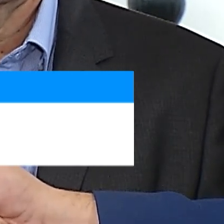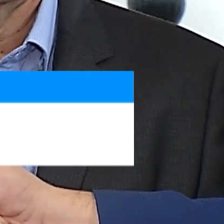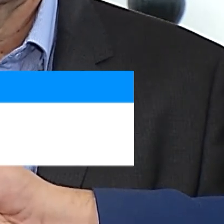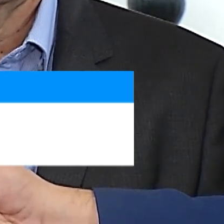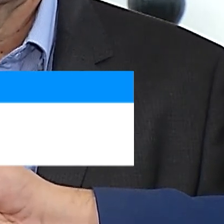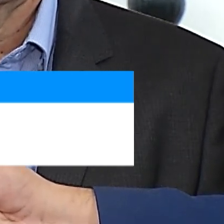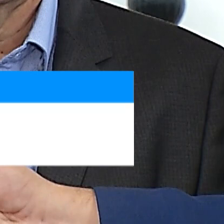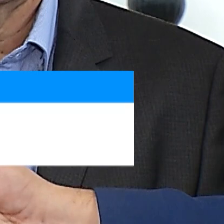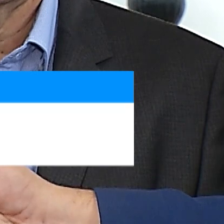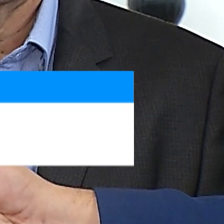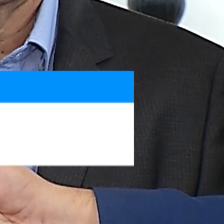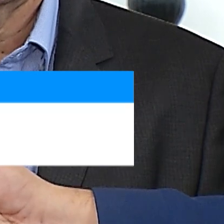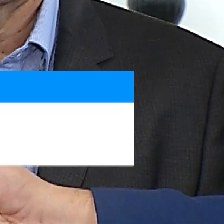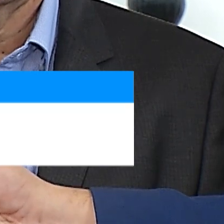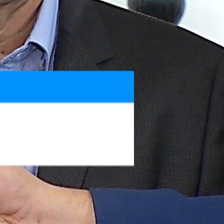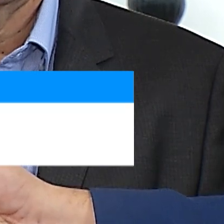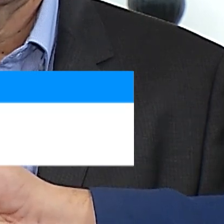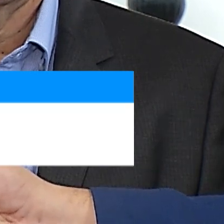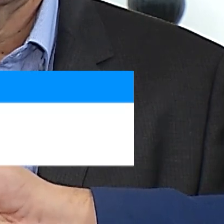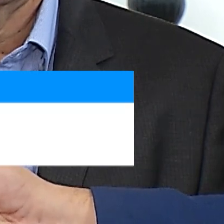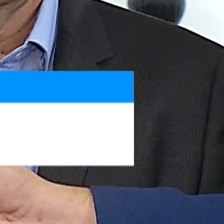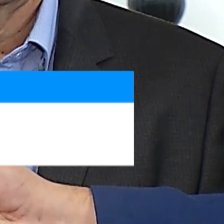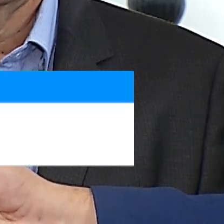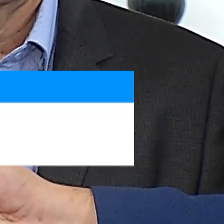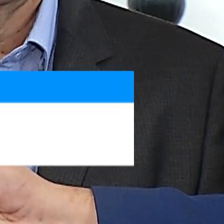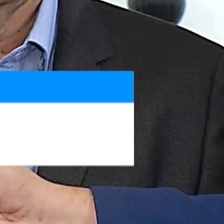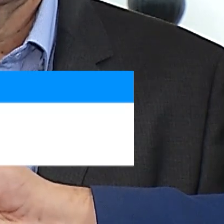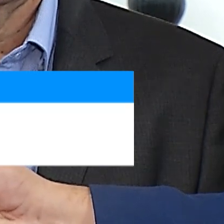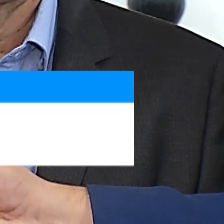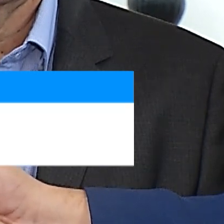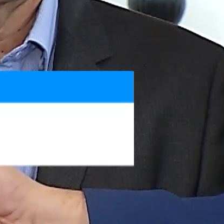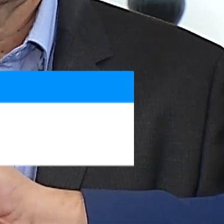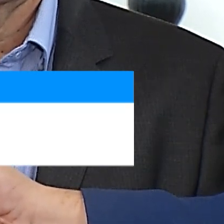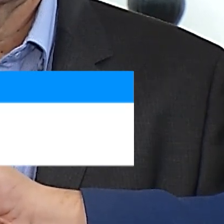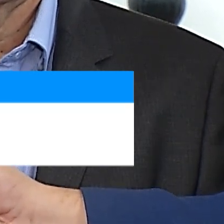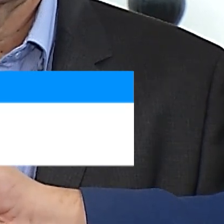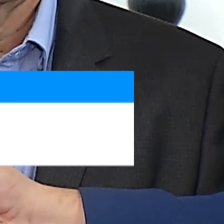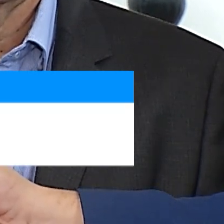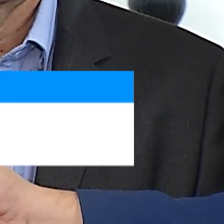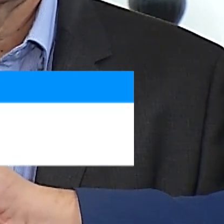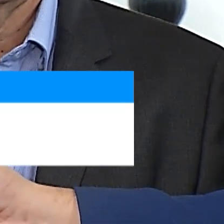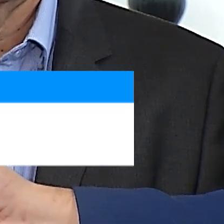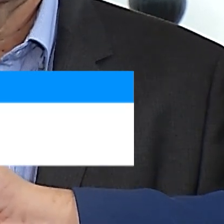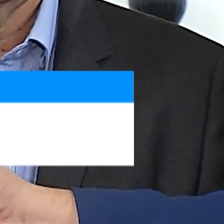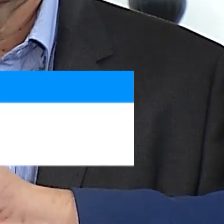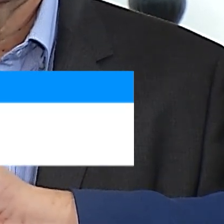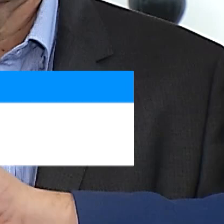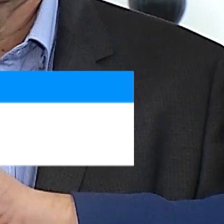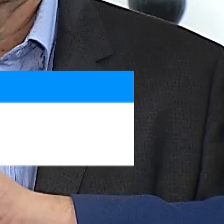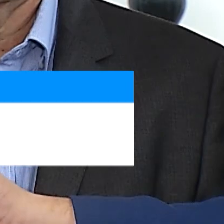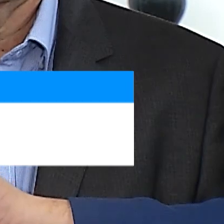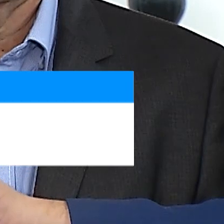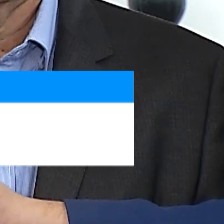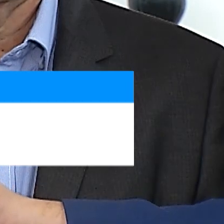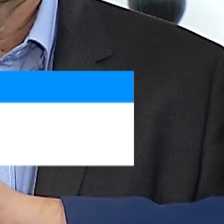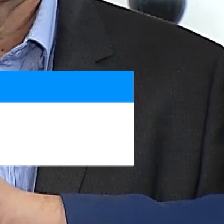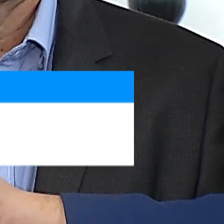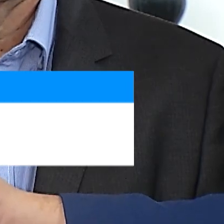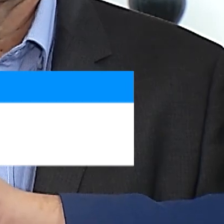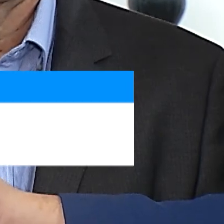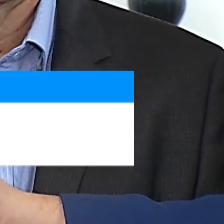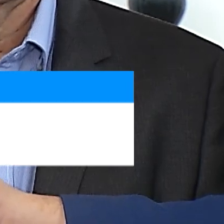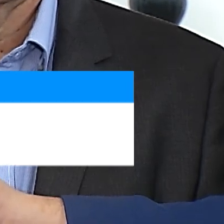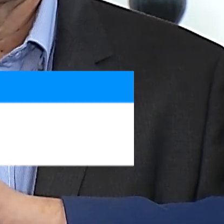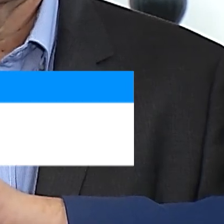Legislativa, a gente reafirmar o nosso compromisso de respeito, de transparência, do bom debate, que é da natureza dessa